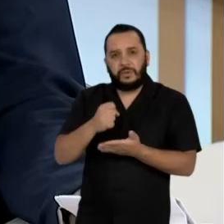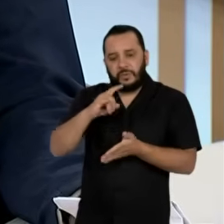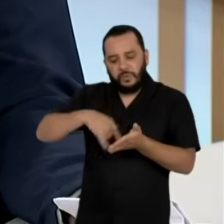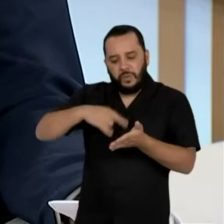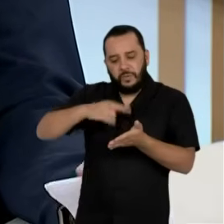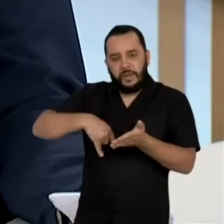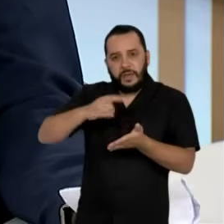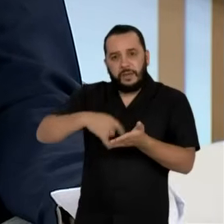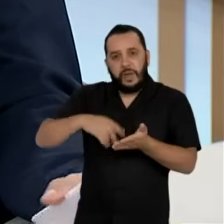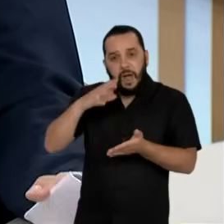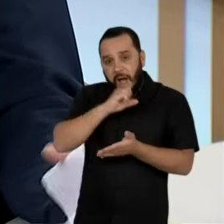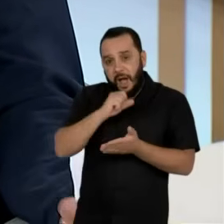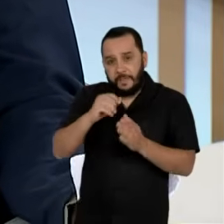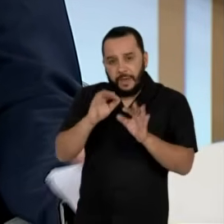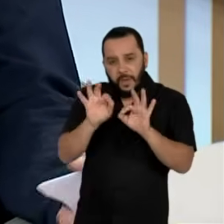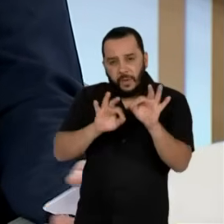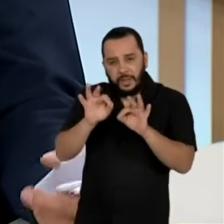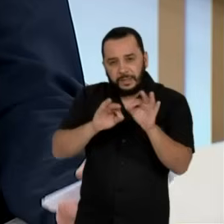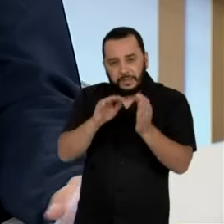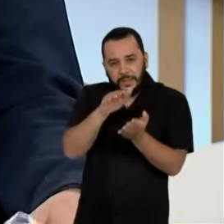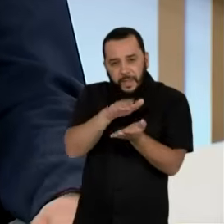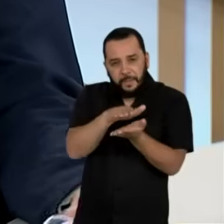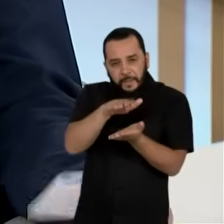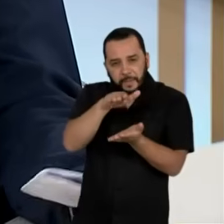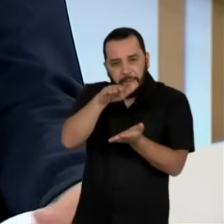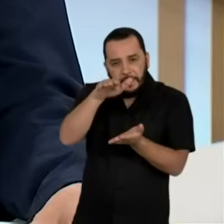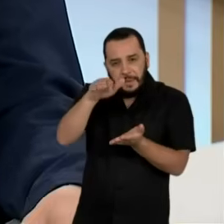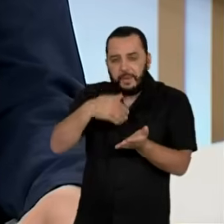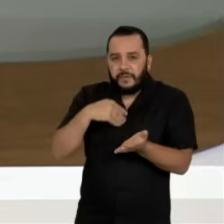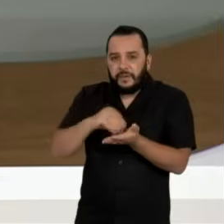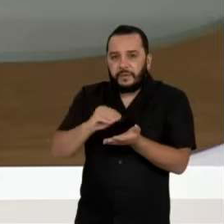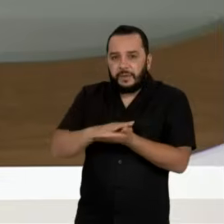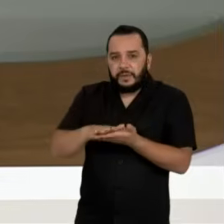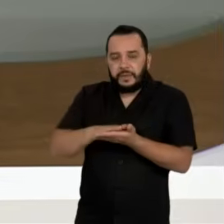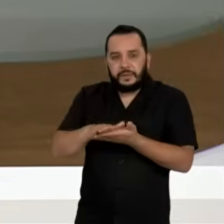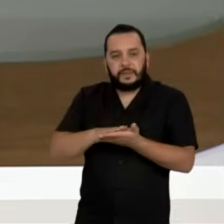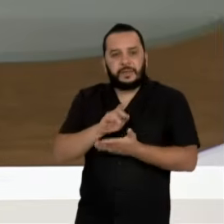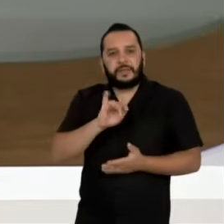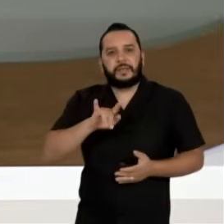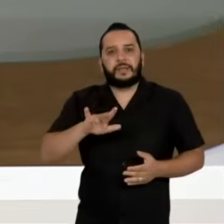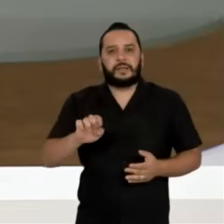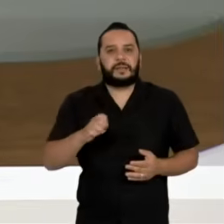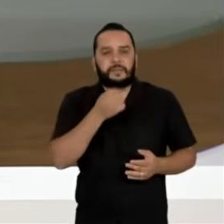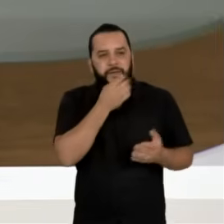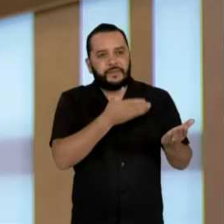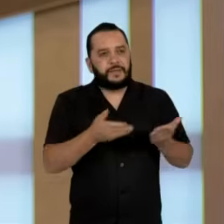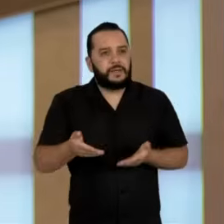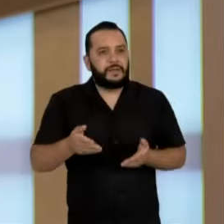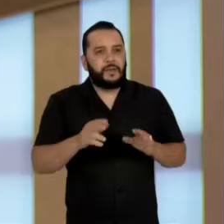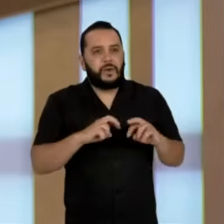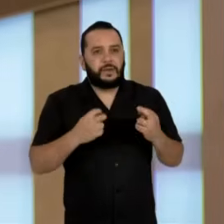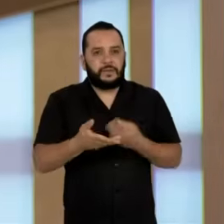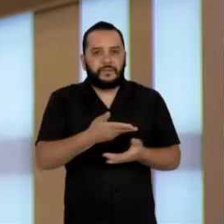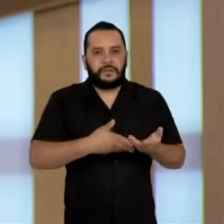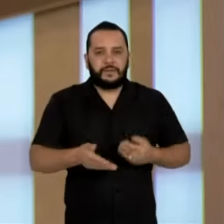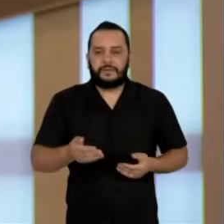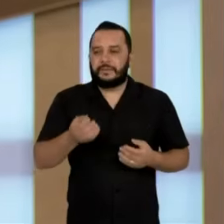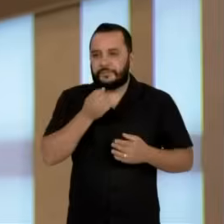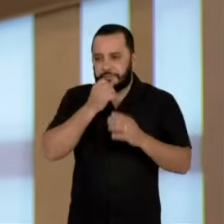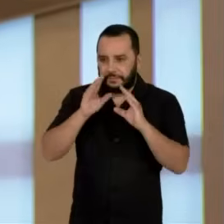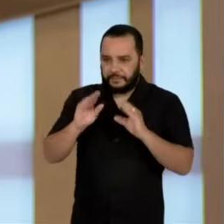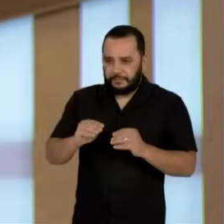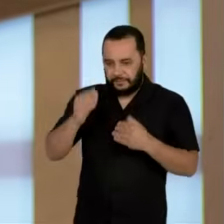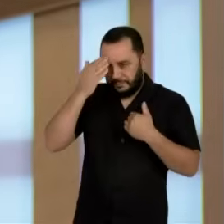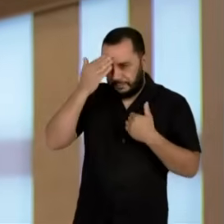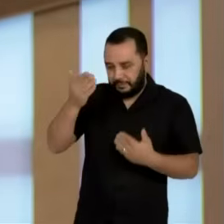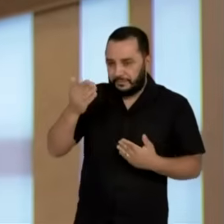gente entregou, bem organizadinhos, sem faltar nada, nenhuma nota fiscal e tal. Eliane Trindade, boa noite, bem-vinda ao Roda Viva. Boa noite, Daniela, obrigada pelo convite.